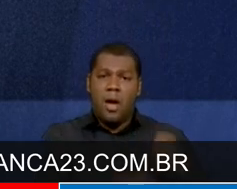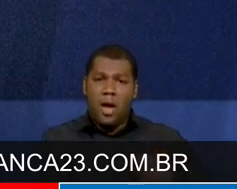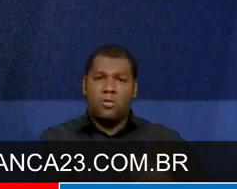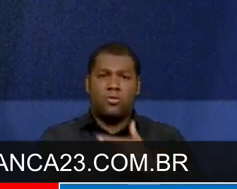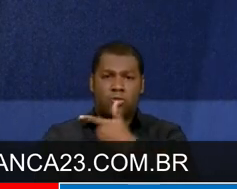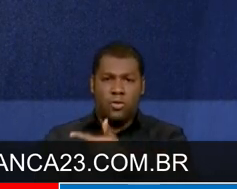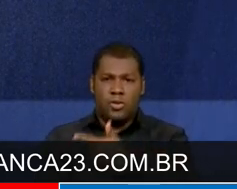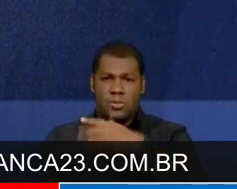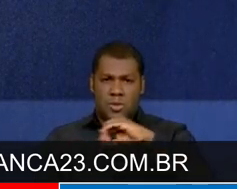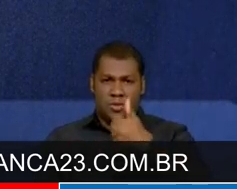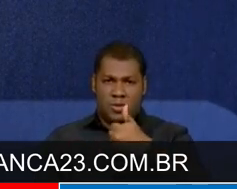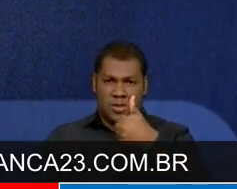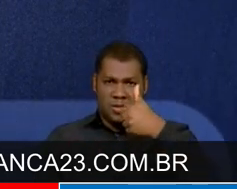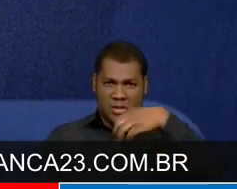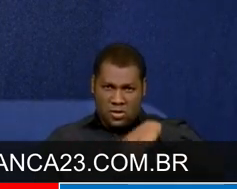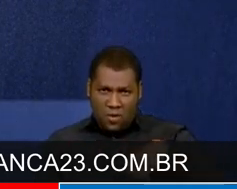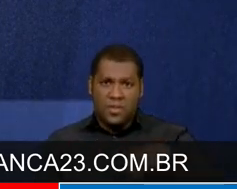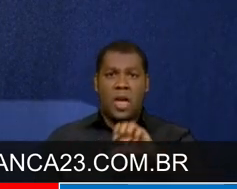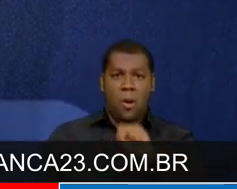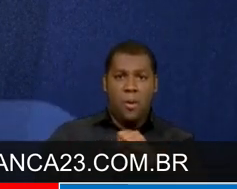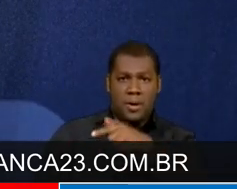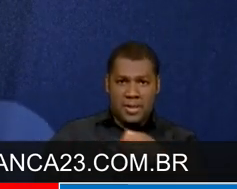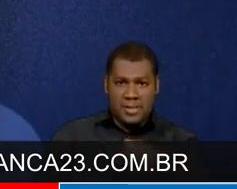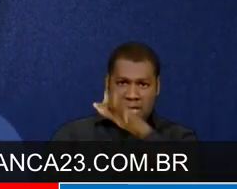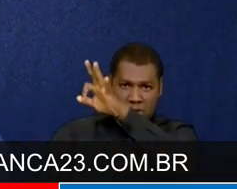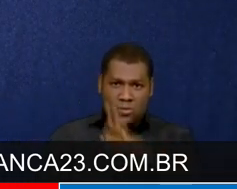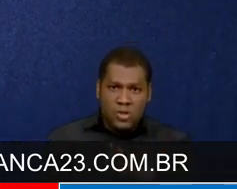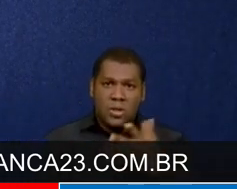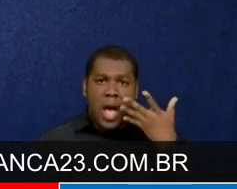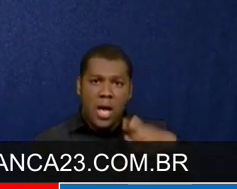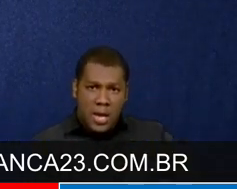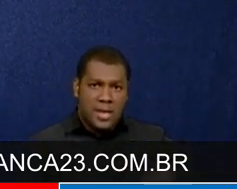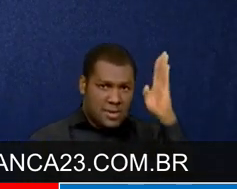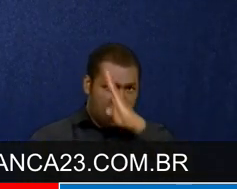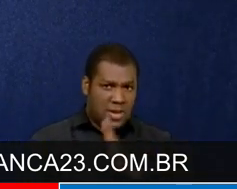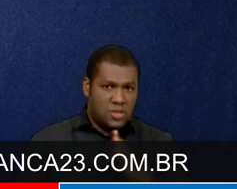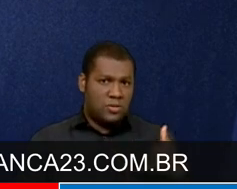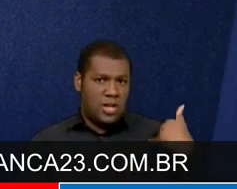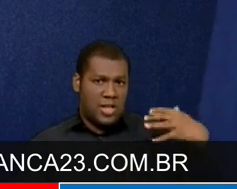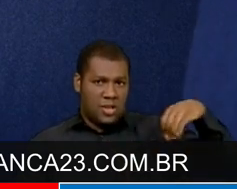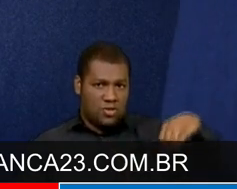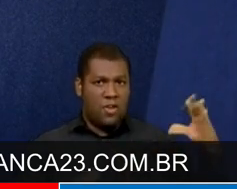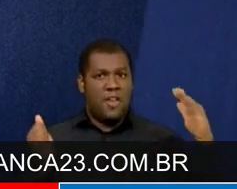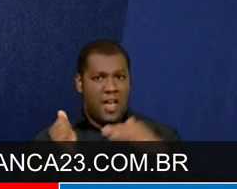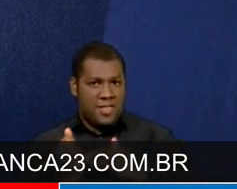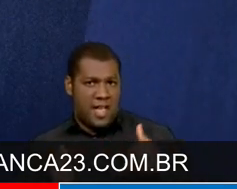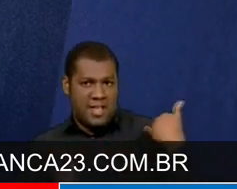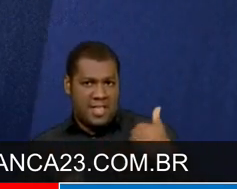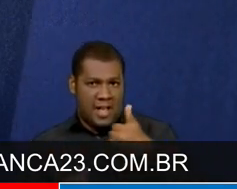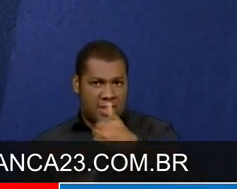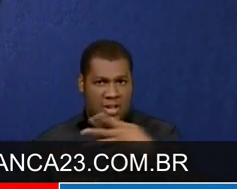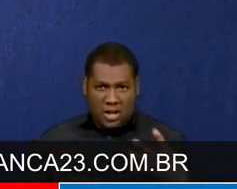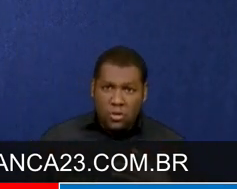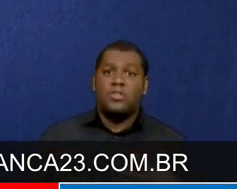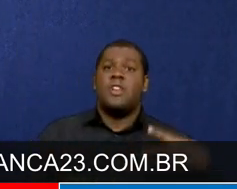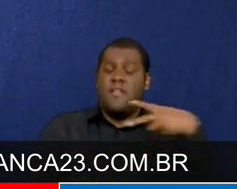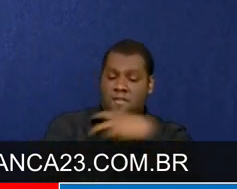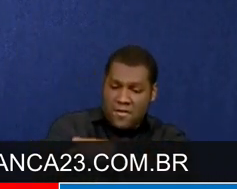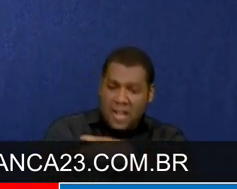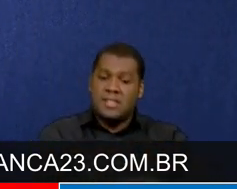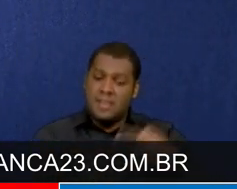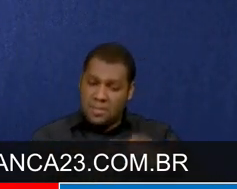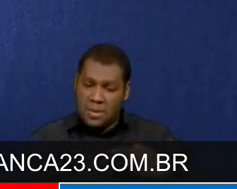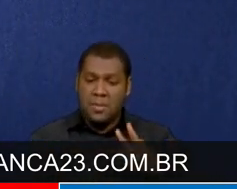2019, 87% das meninas brasileiras entre 9 e 14 anos de idade receberam a primeira dose da vacina